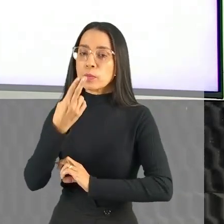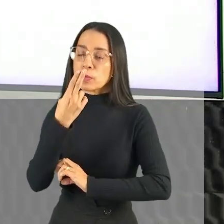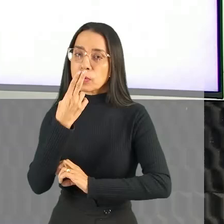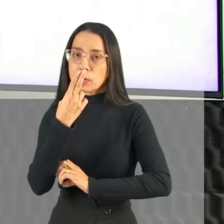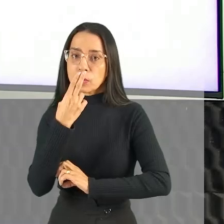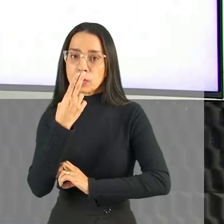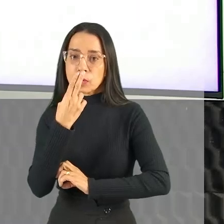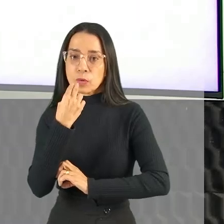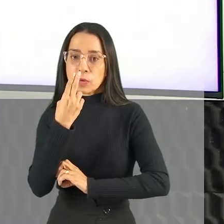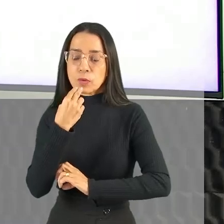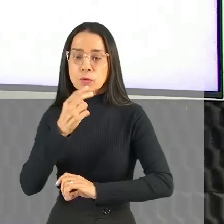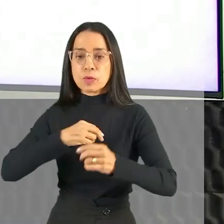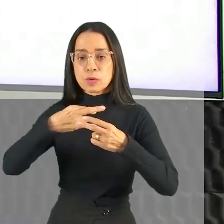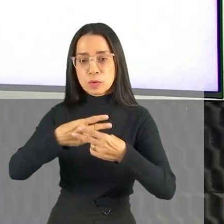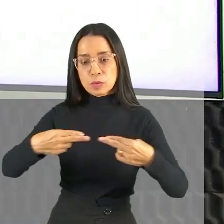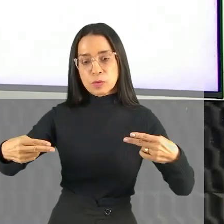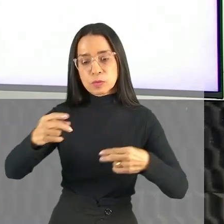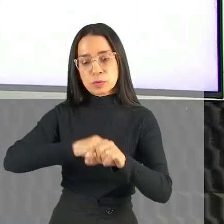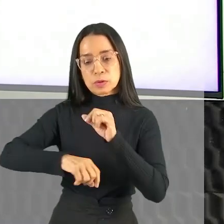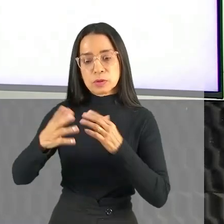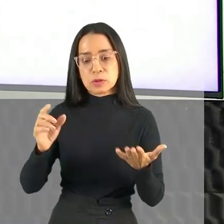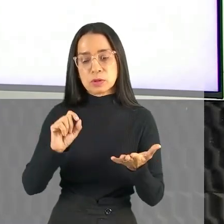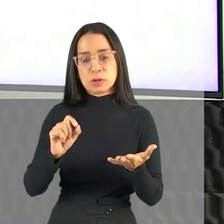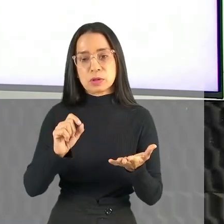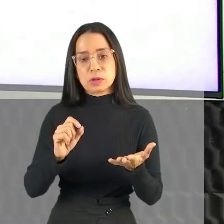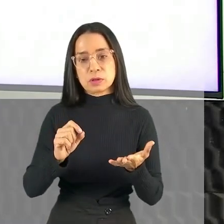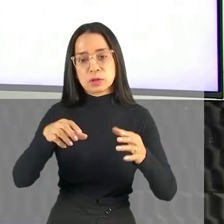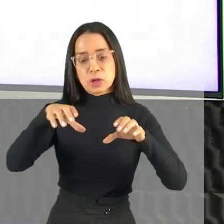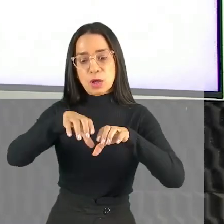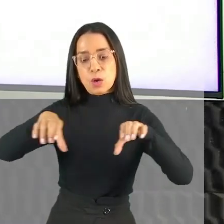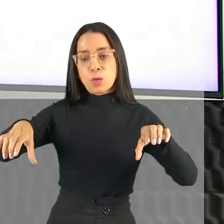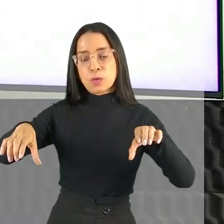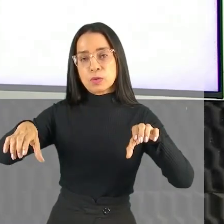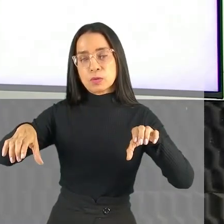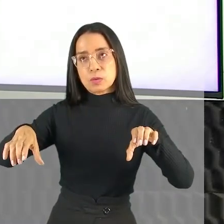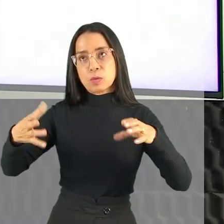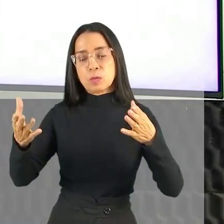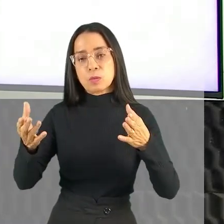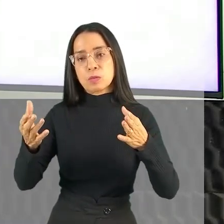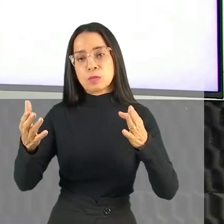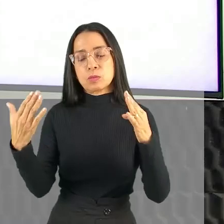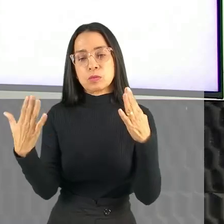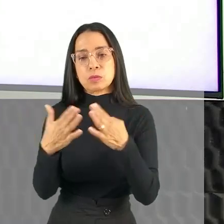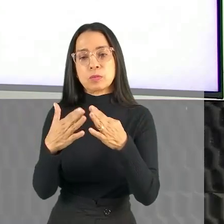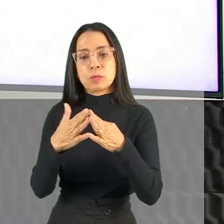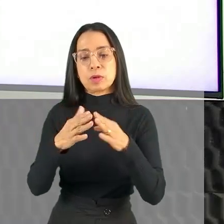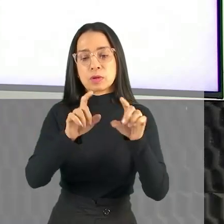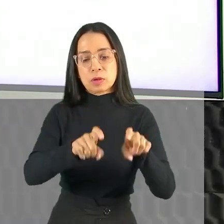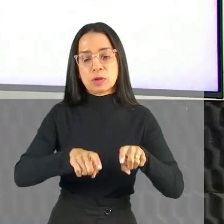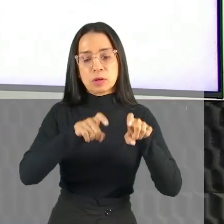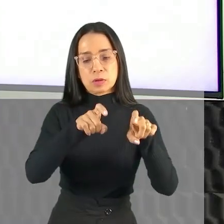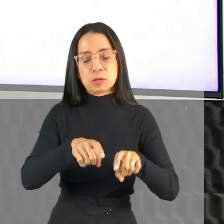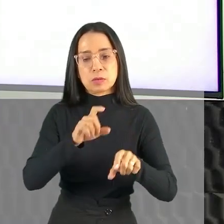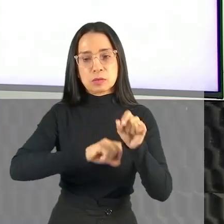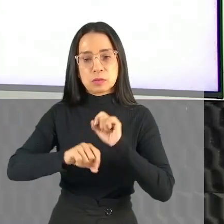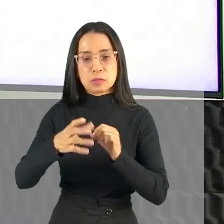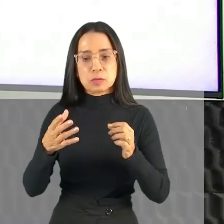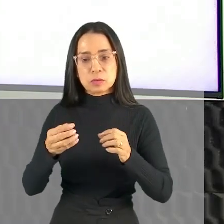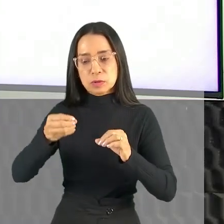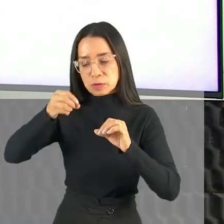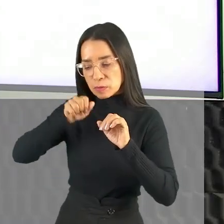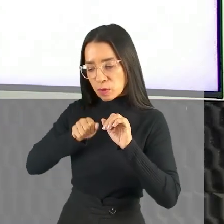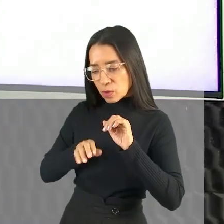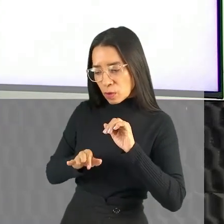vem dessas fontes poluidoras, ou seja, o esgoto doméstico, a agricultura, né, que vão jogando lá o